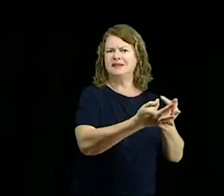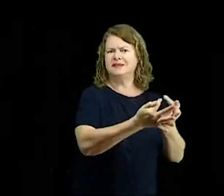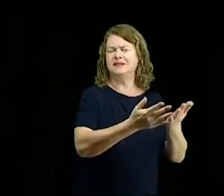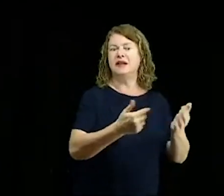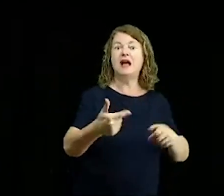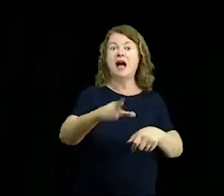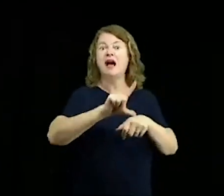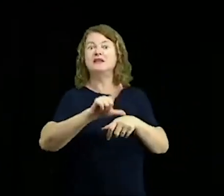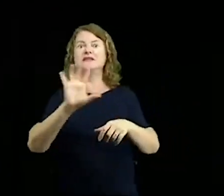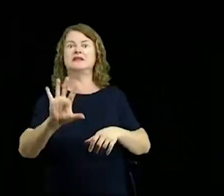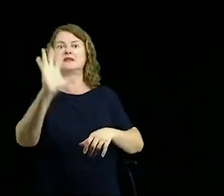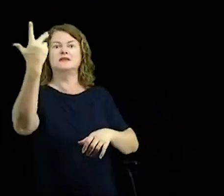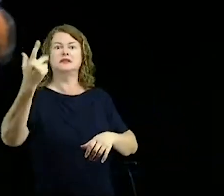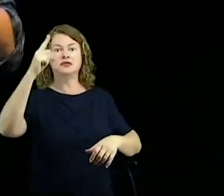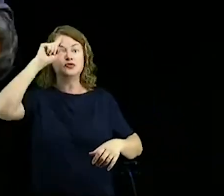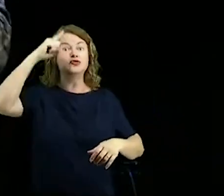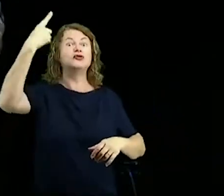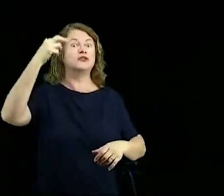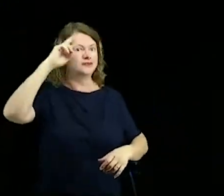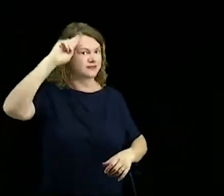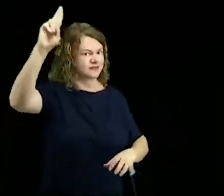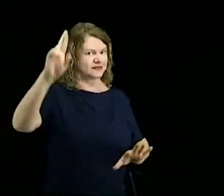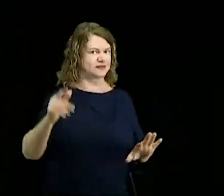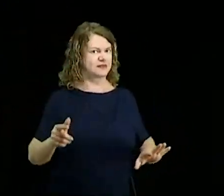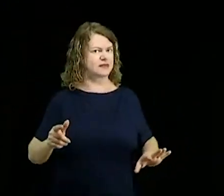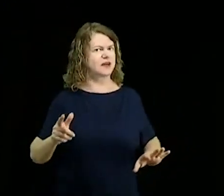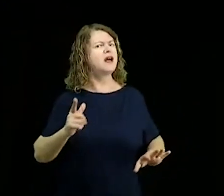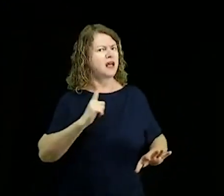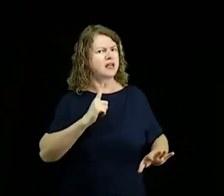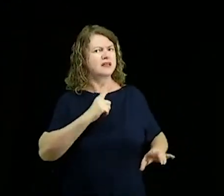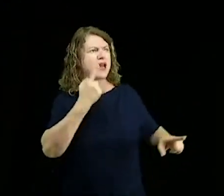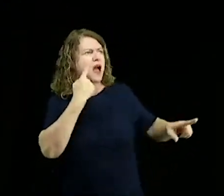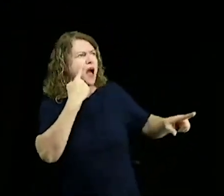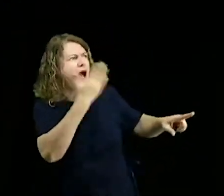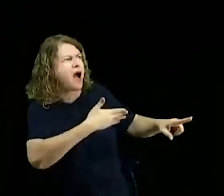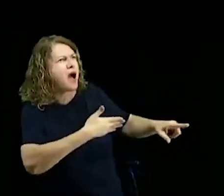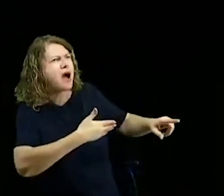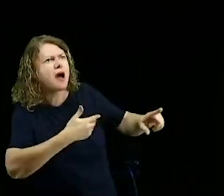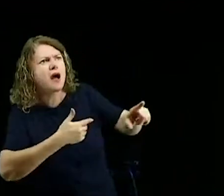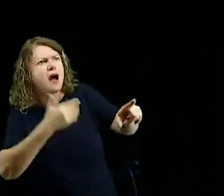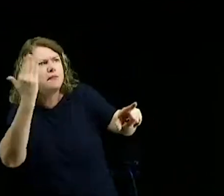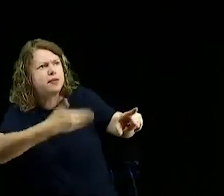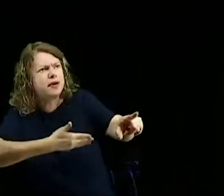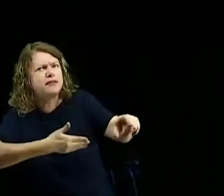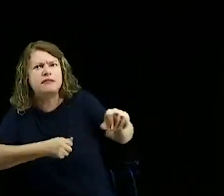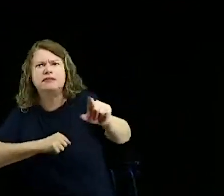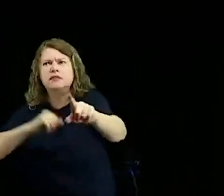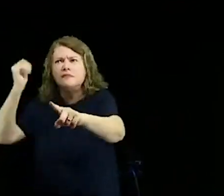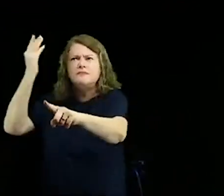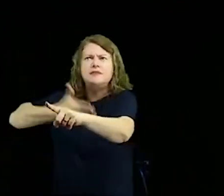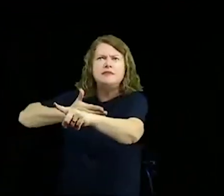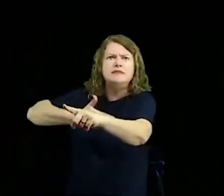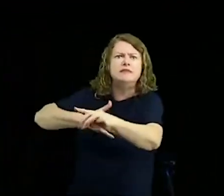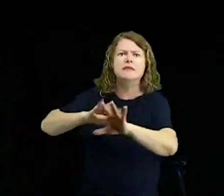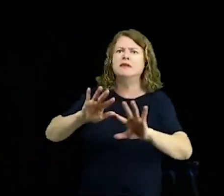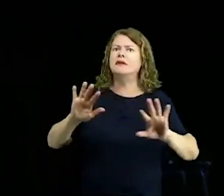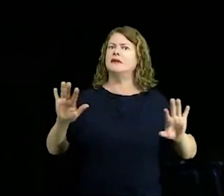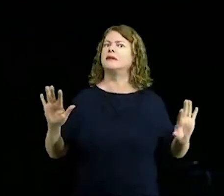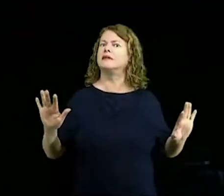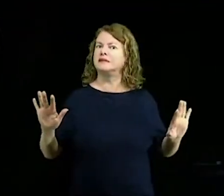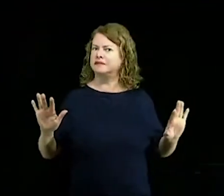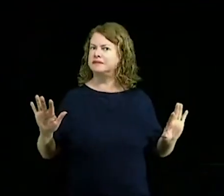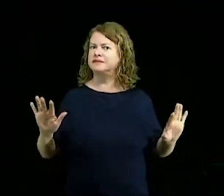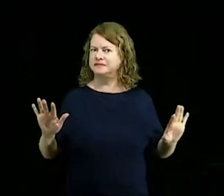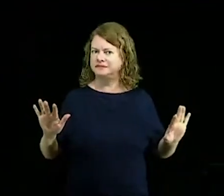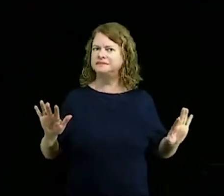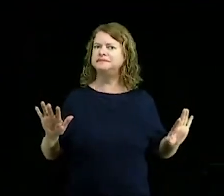está tocando trombeta por aí. A gente tem tantos sinais. Se você não vê nenhum sinal da volta do Senhor, que é chamado dia do Senhor, é o dia que o Senhor vai